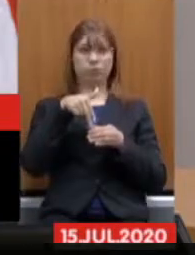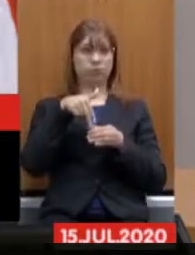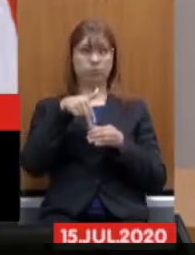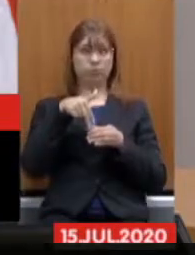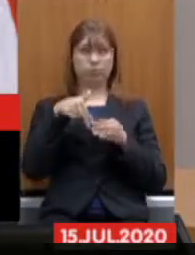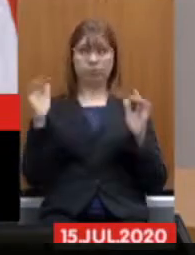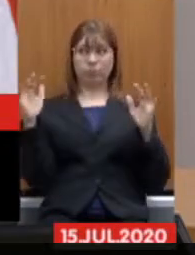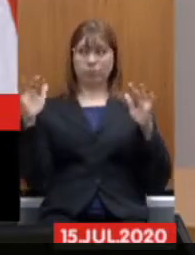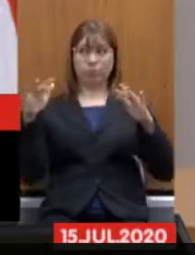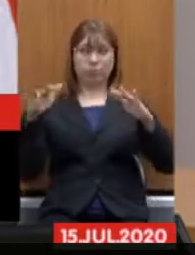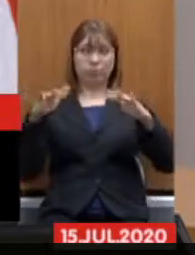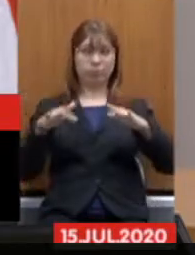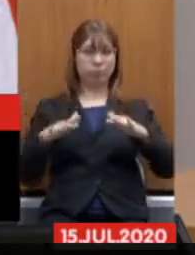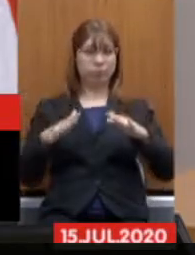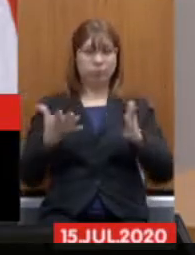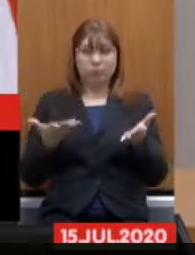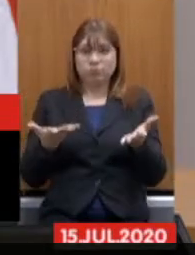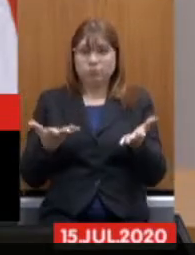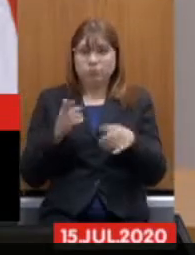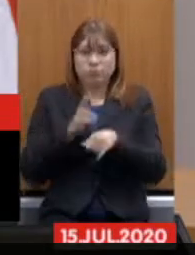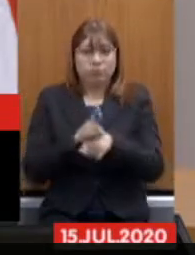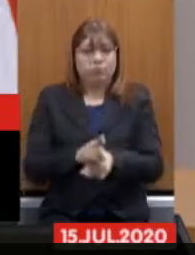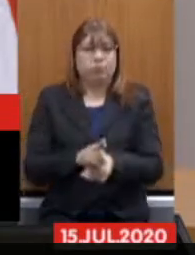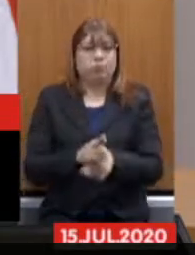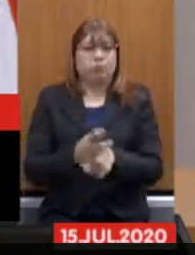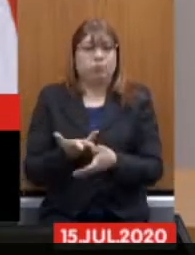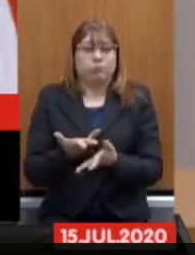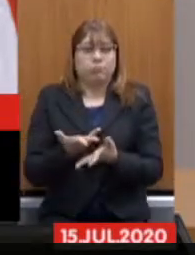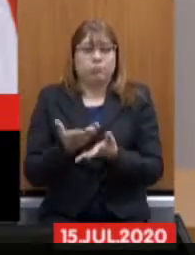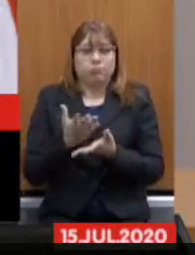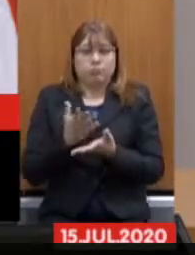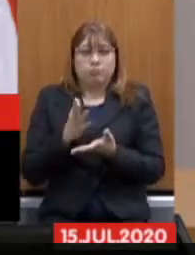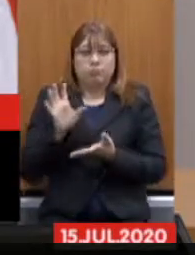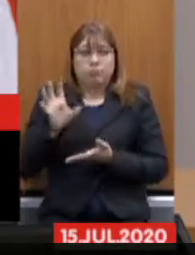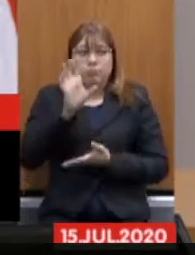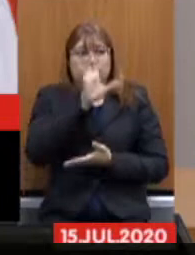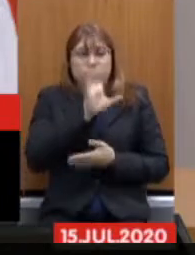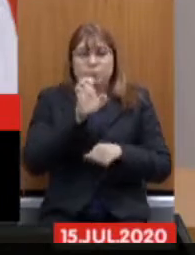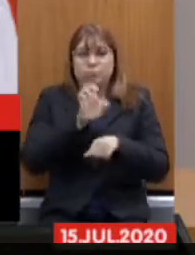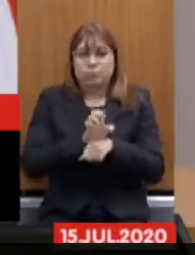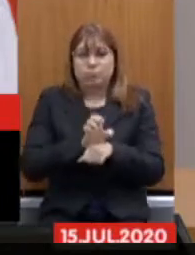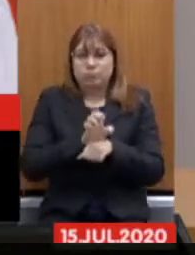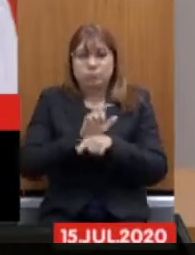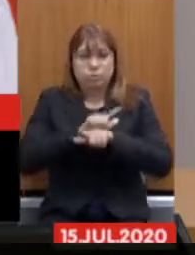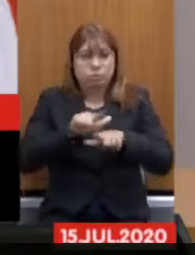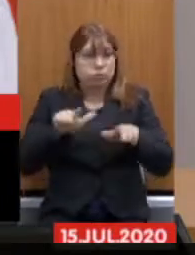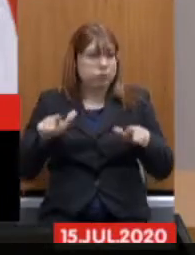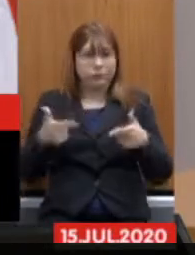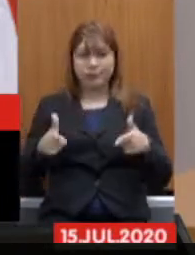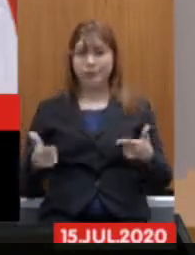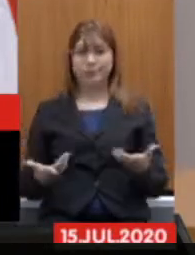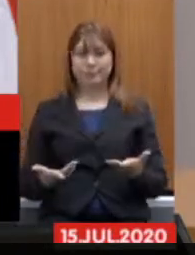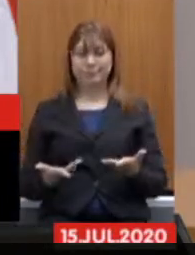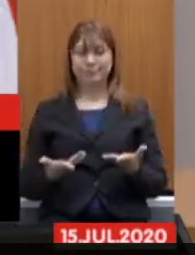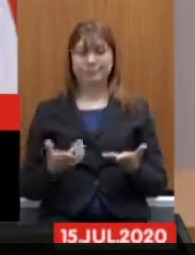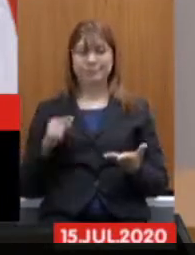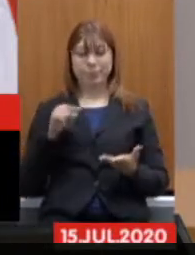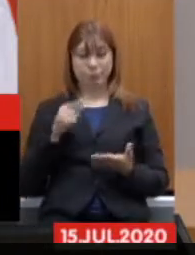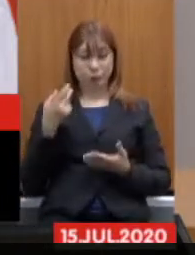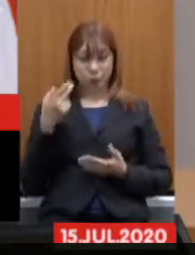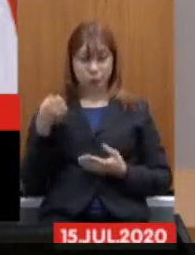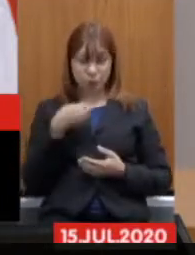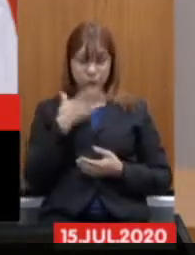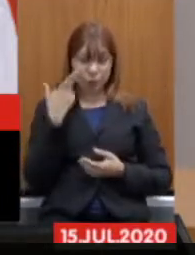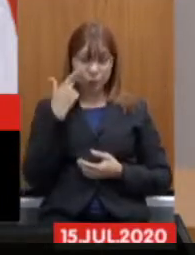categoria e as representações de todas as regiões do estado estejam aqui isso não é o novo